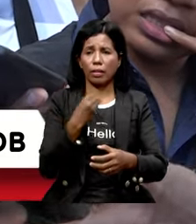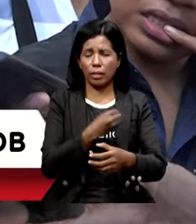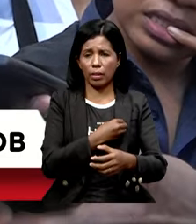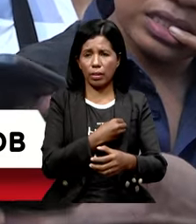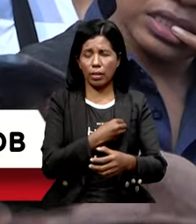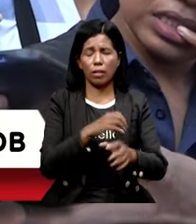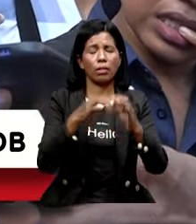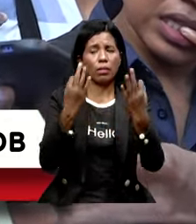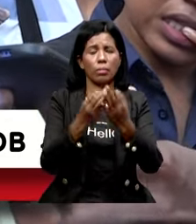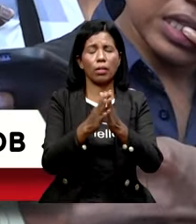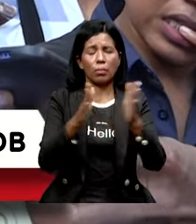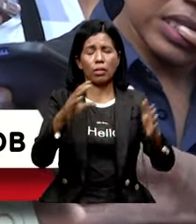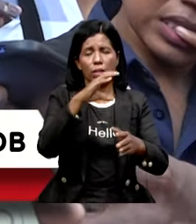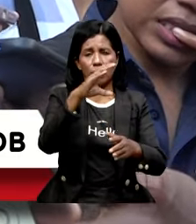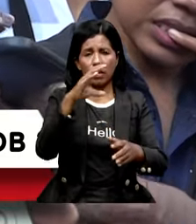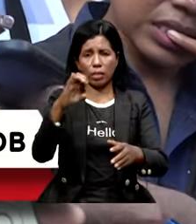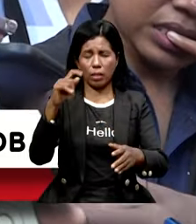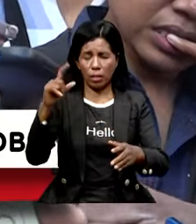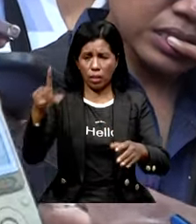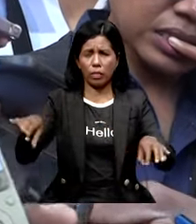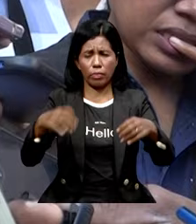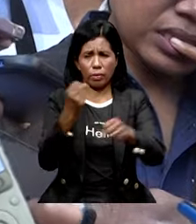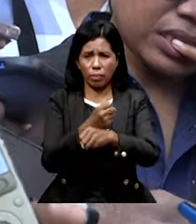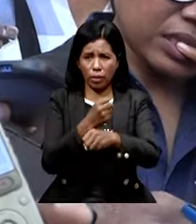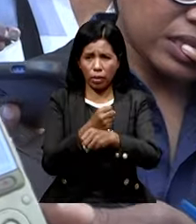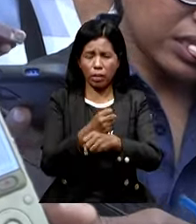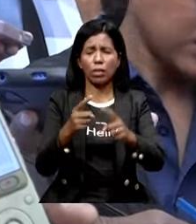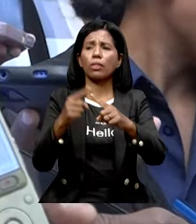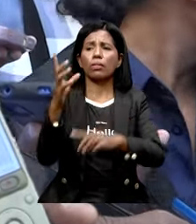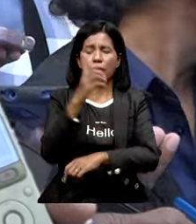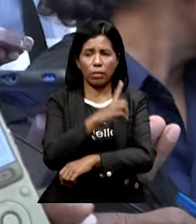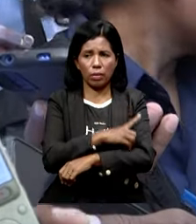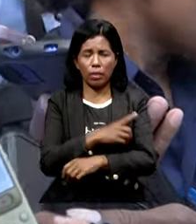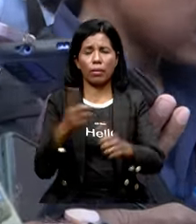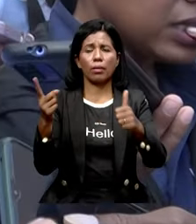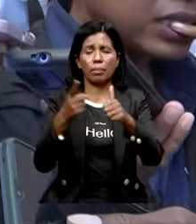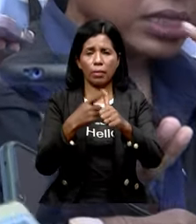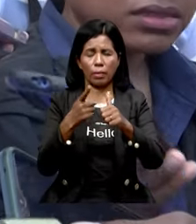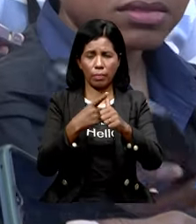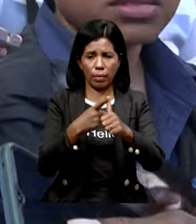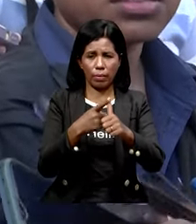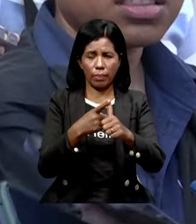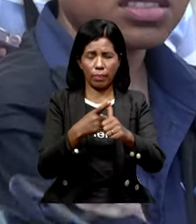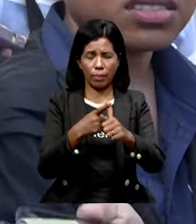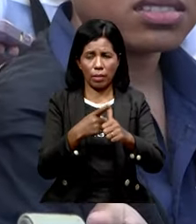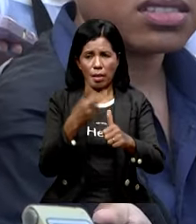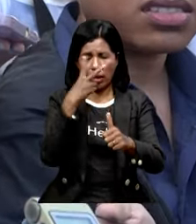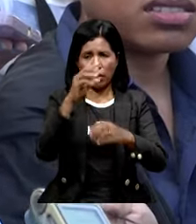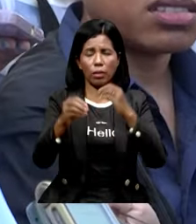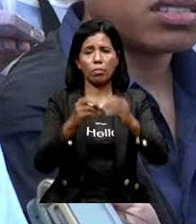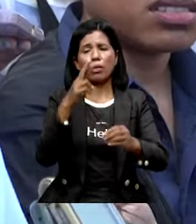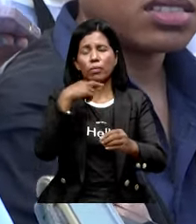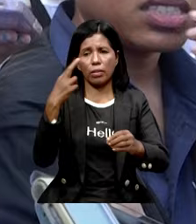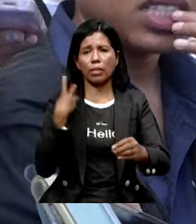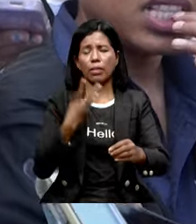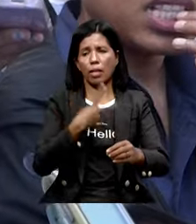a família bot se sente ela ninha nebe serviço macas nebe ohin badalaulo lança o fosh para produto local ohin